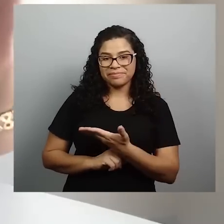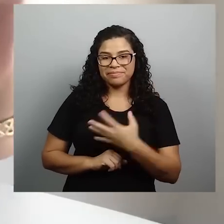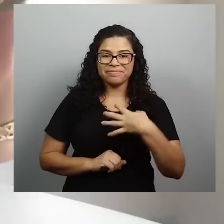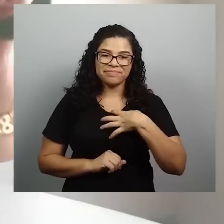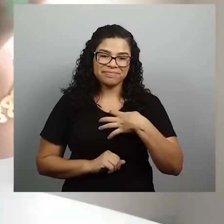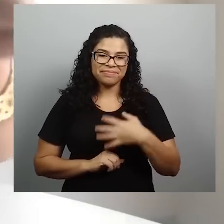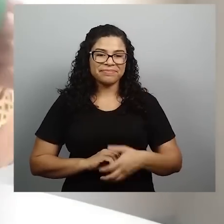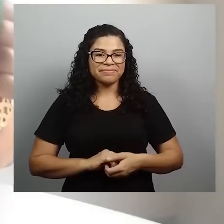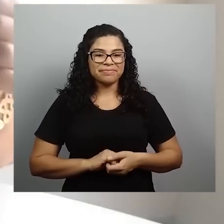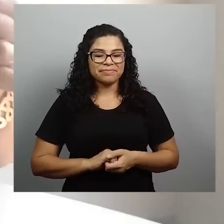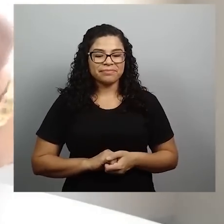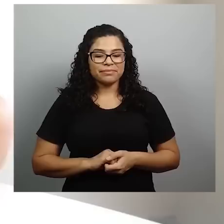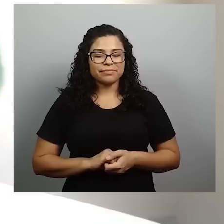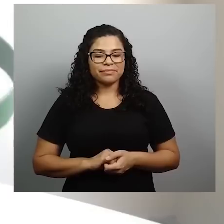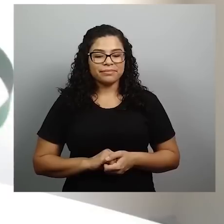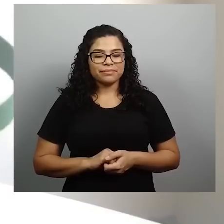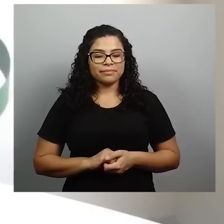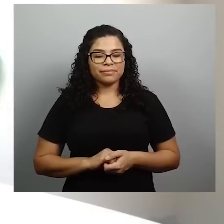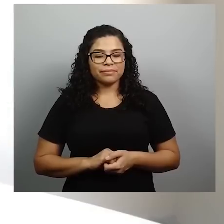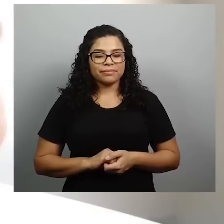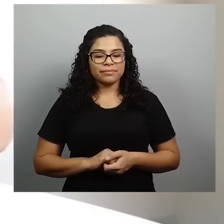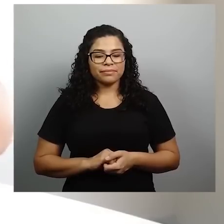Olha como vai ficar.